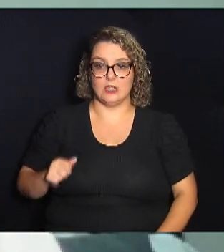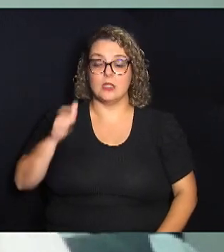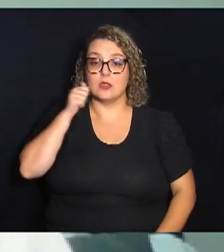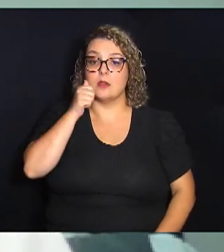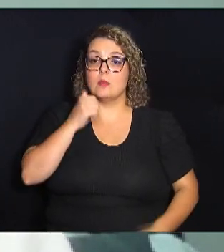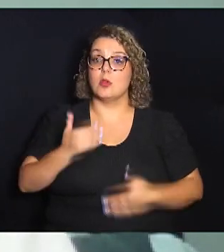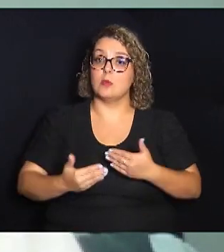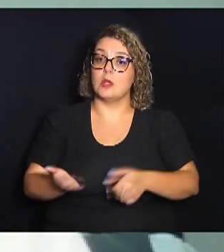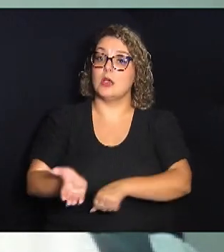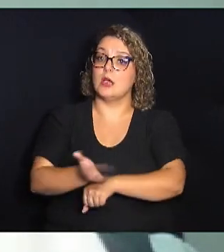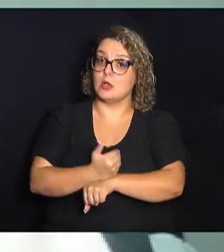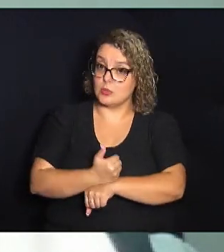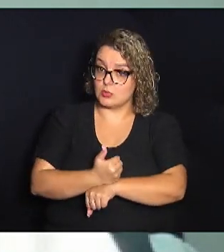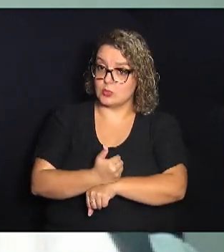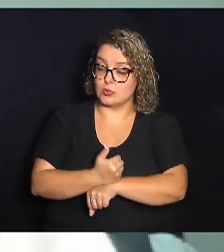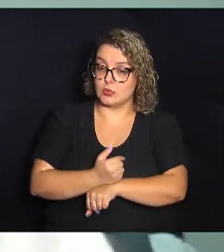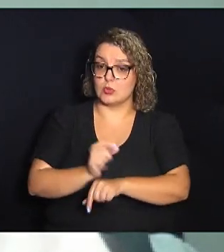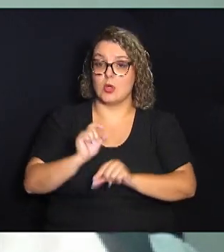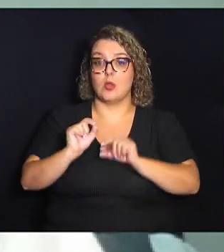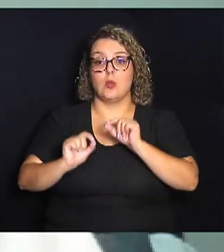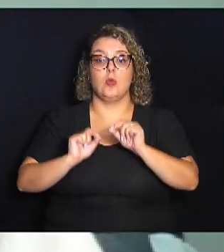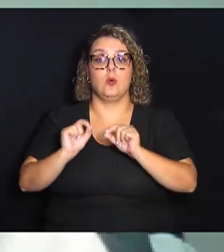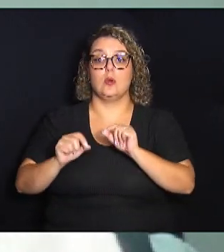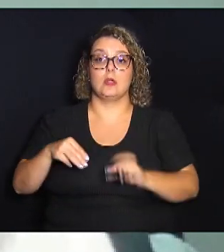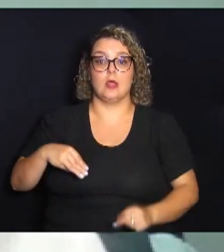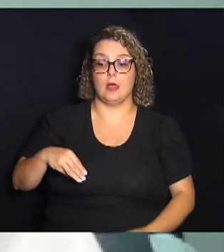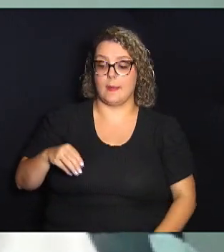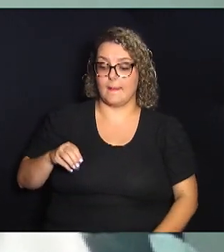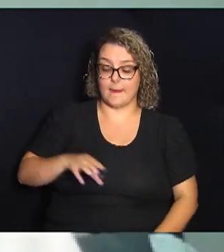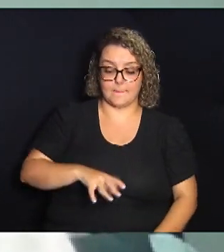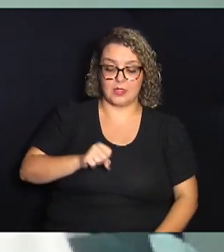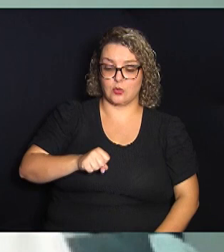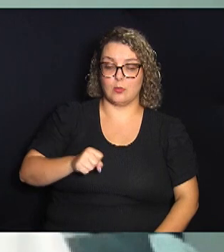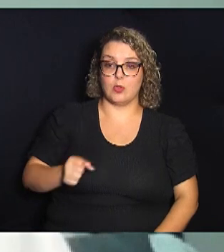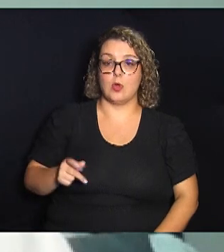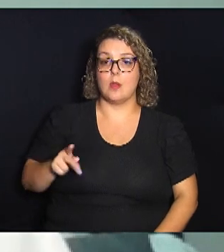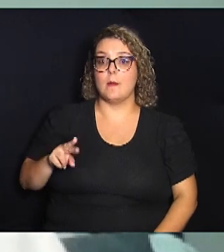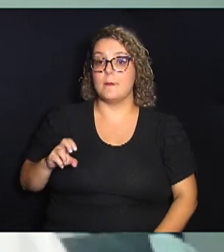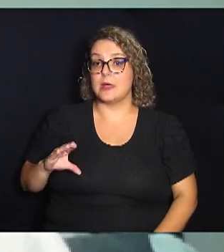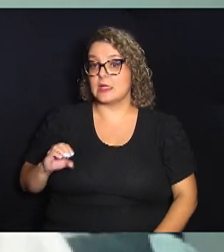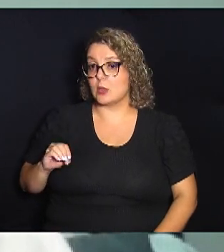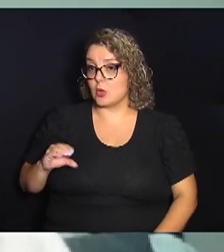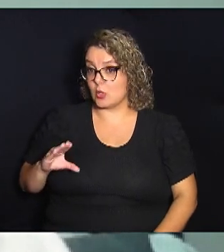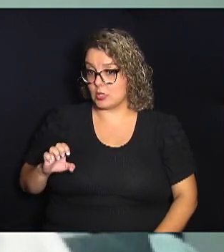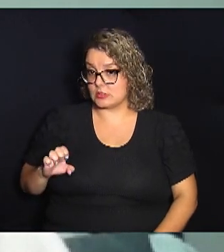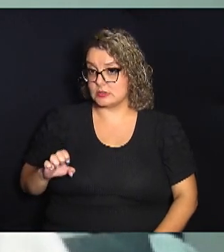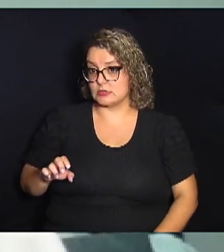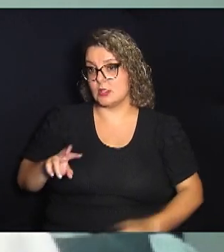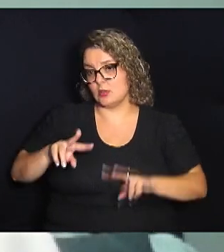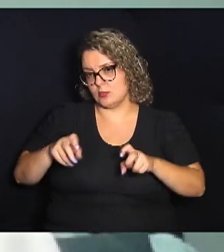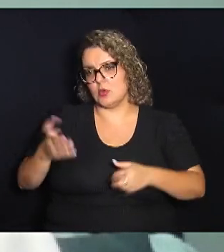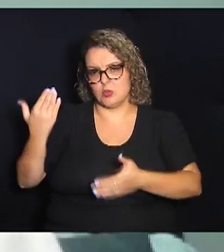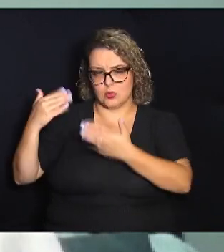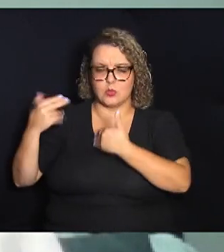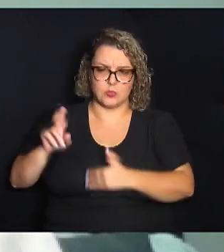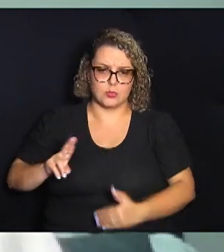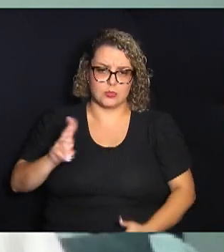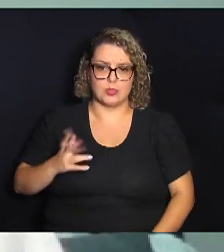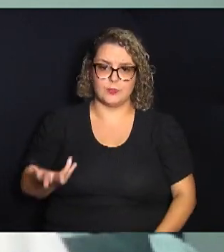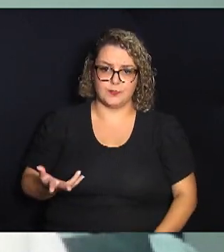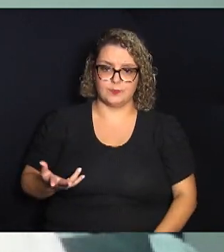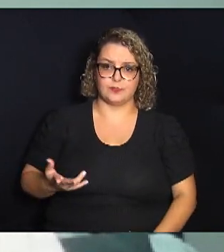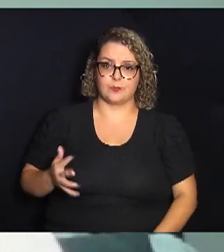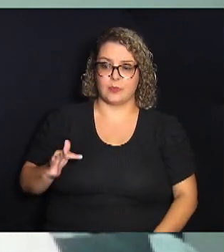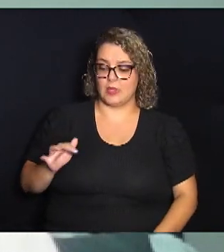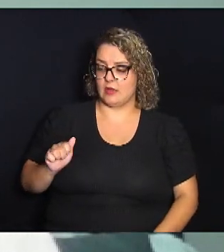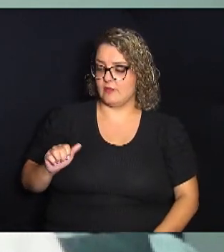antes. O que é uma menopausa precoce, que é um termo que se usava muito antigamente, que a gente chama de